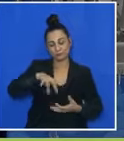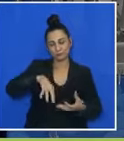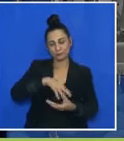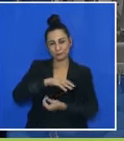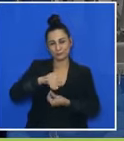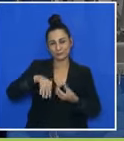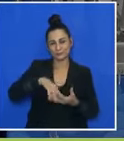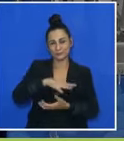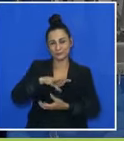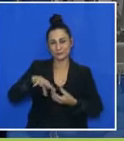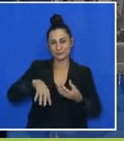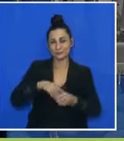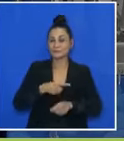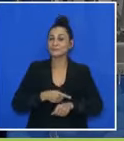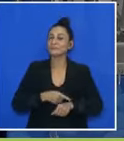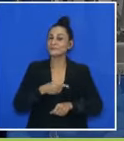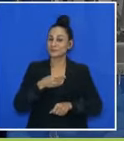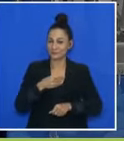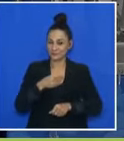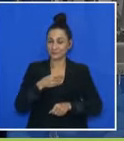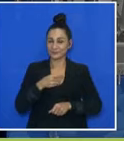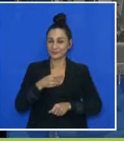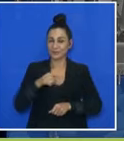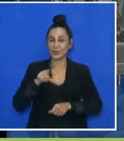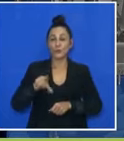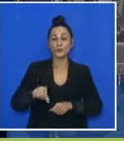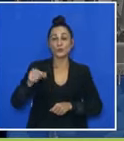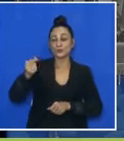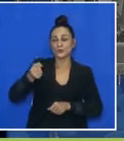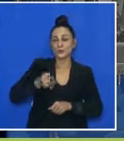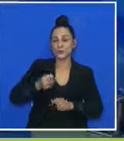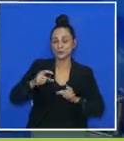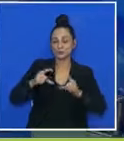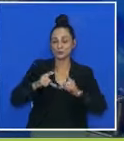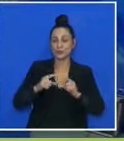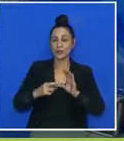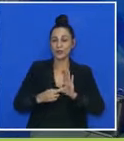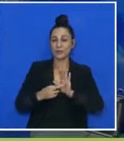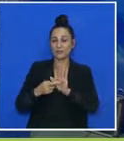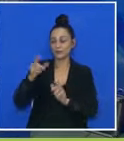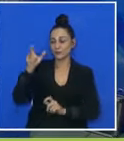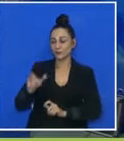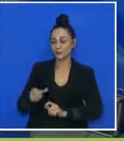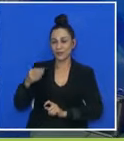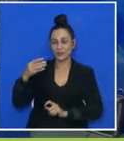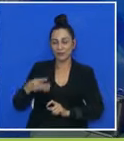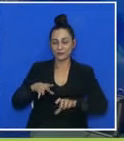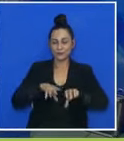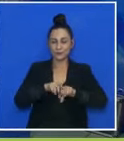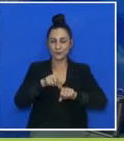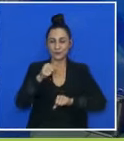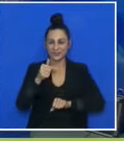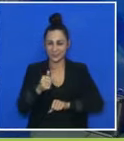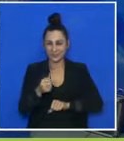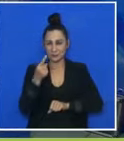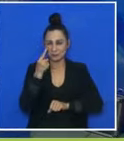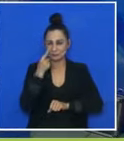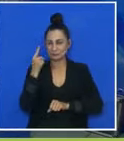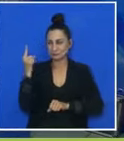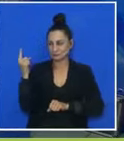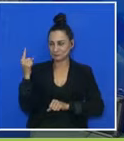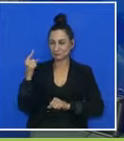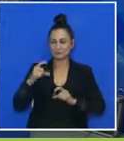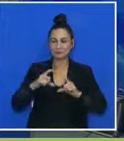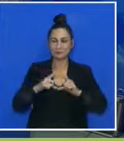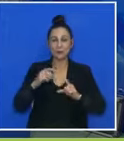nosso segundo globo. E dentro de instantes teremos então a bola referente à sua coluna 4 do Super 7. E já temos, é a